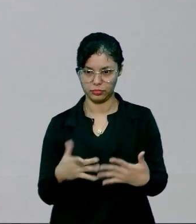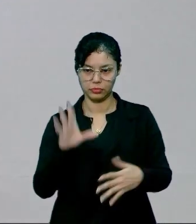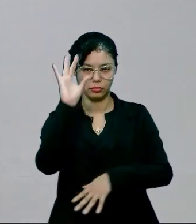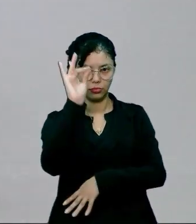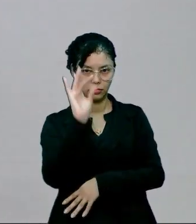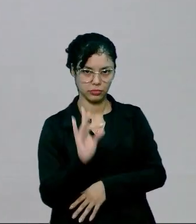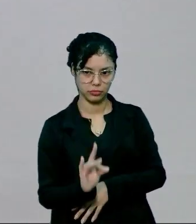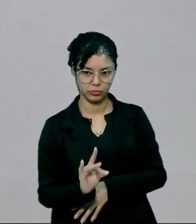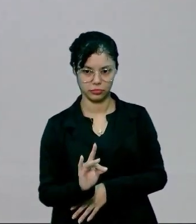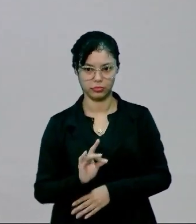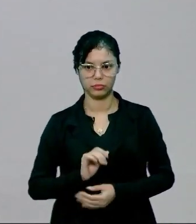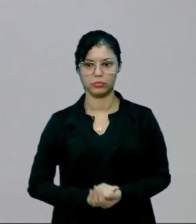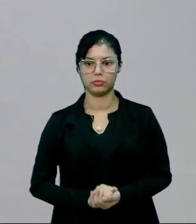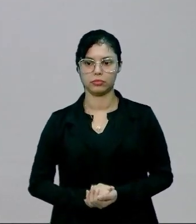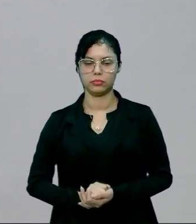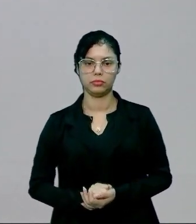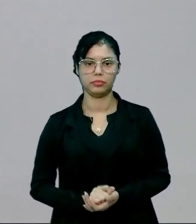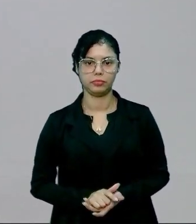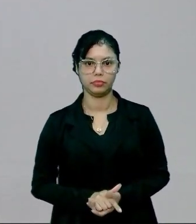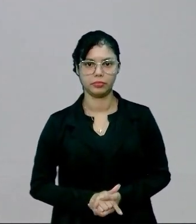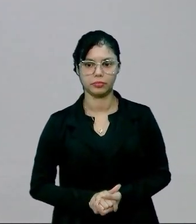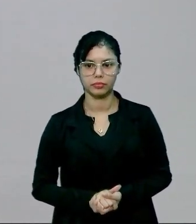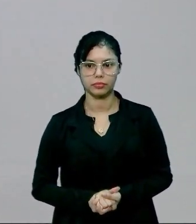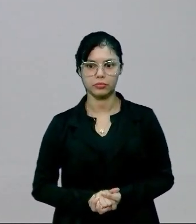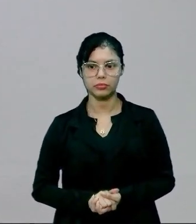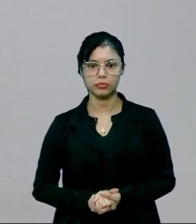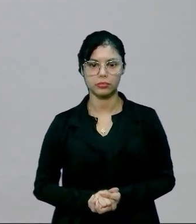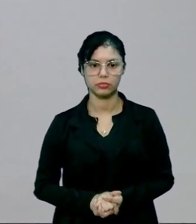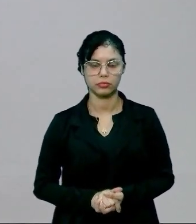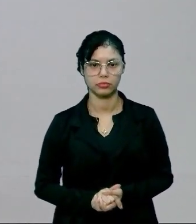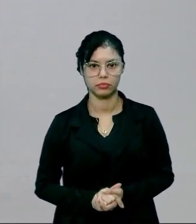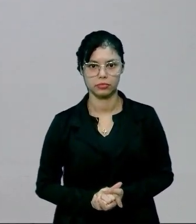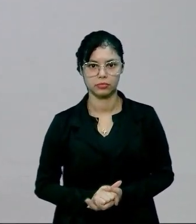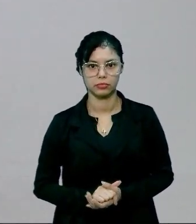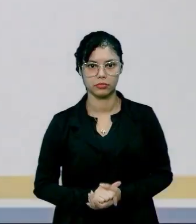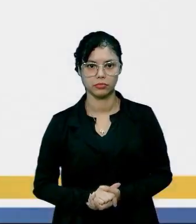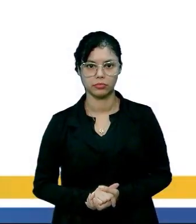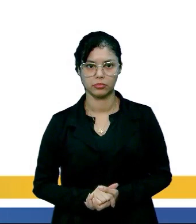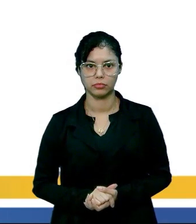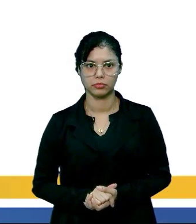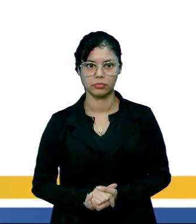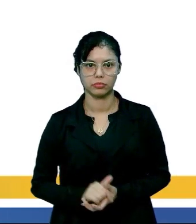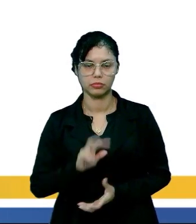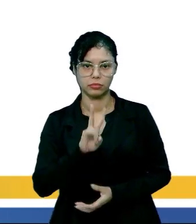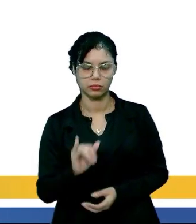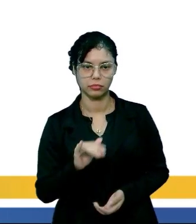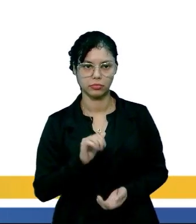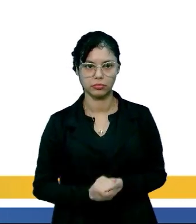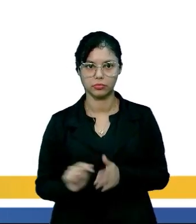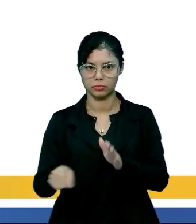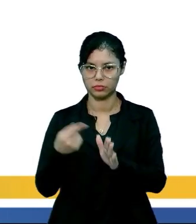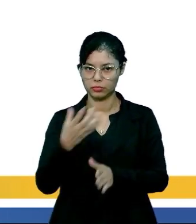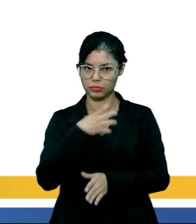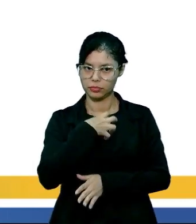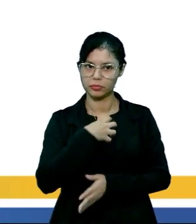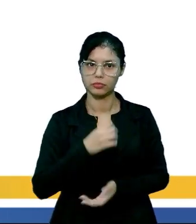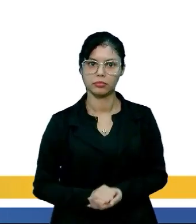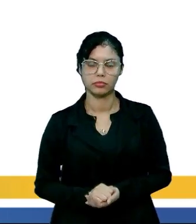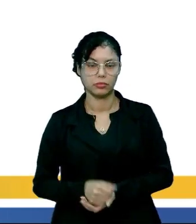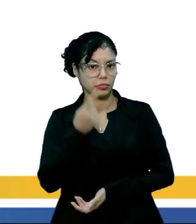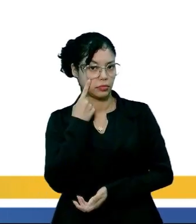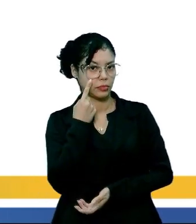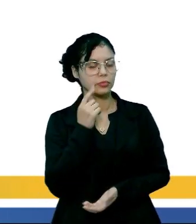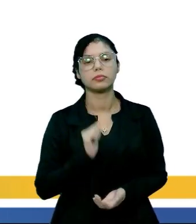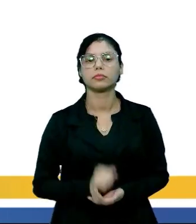cada passo, cada detalhe. Tudo bem? Então a gente vai, primeiro momento, então